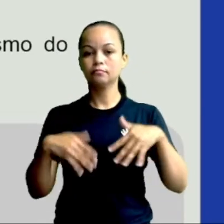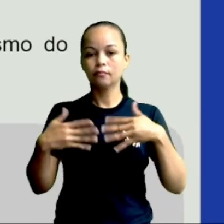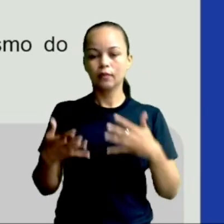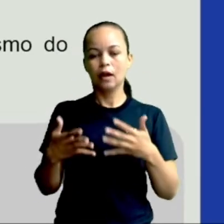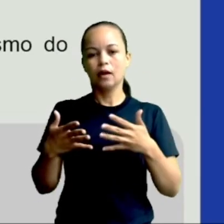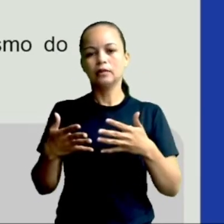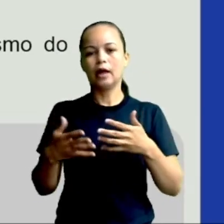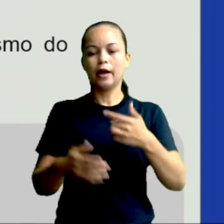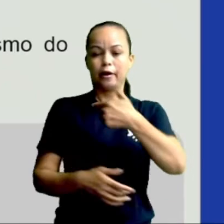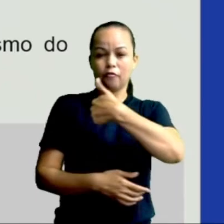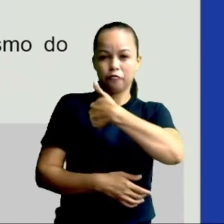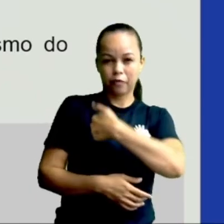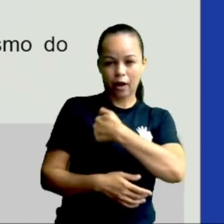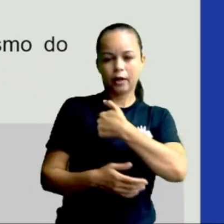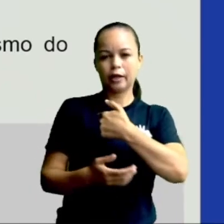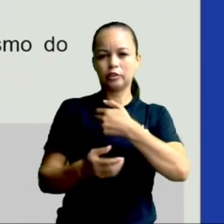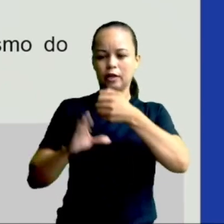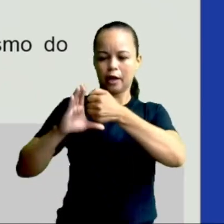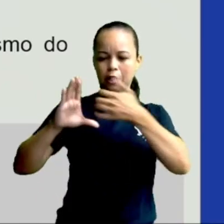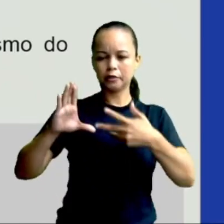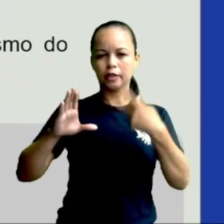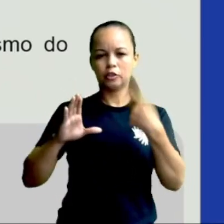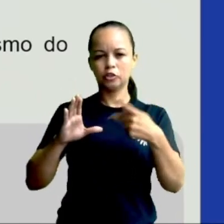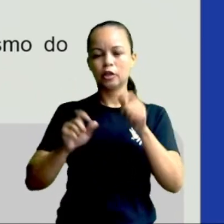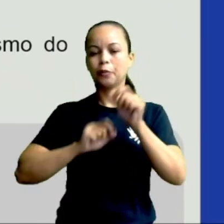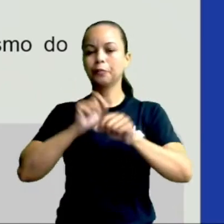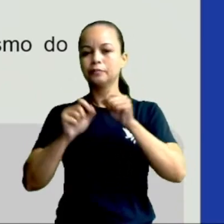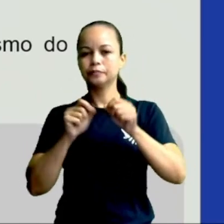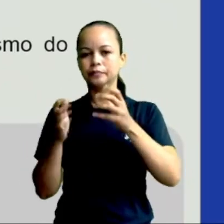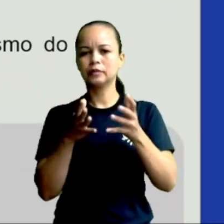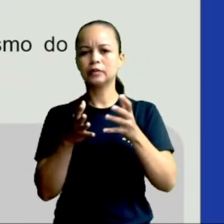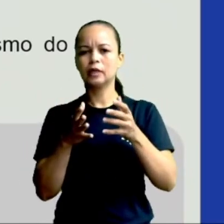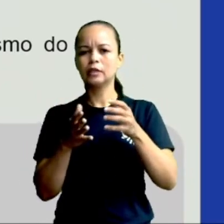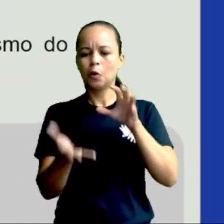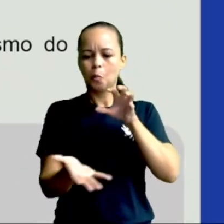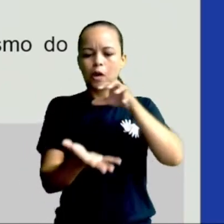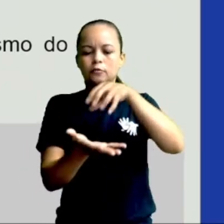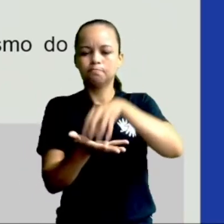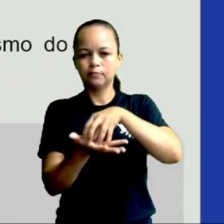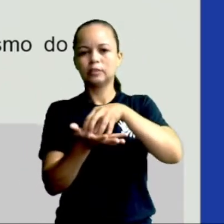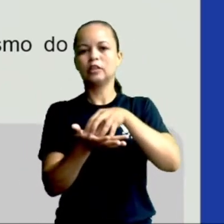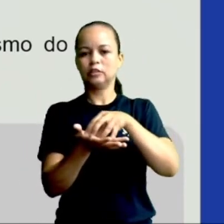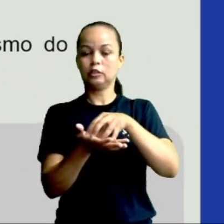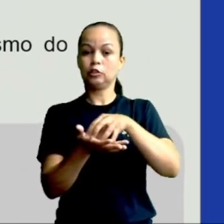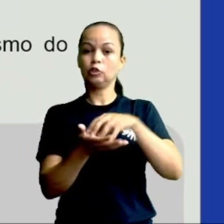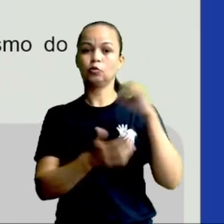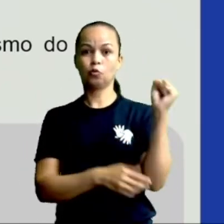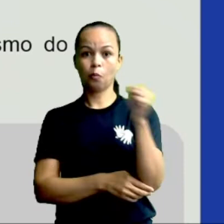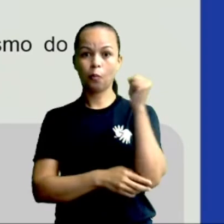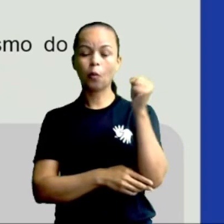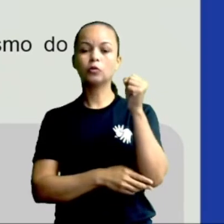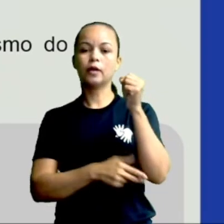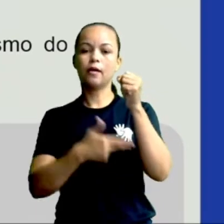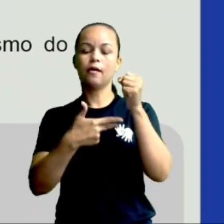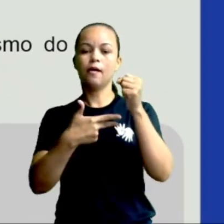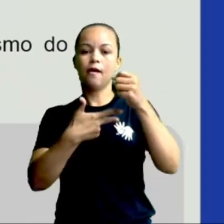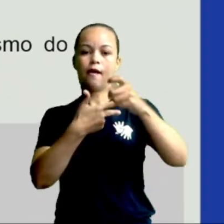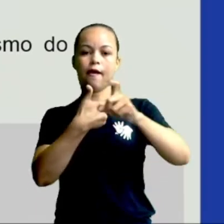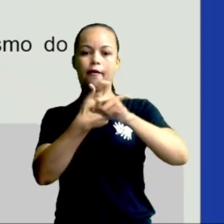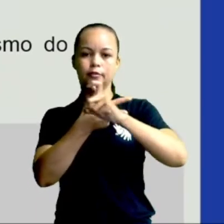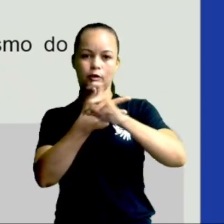Vargas, as características são as seguintes. Havia aí uma centralização do poder executivo, que é o